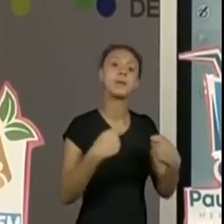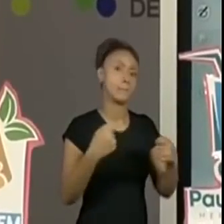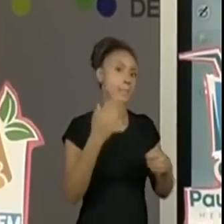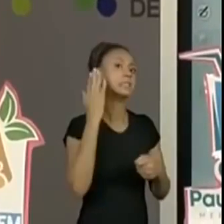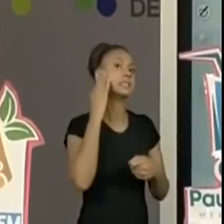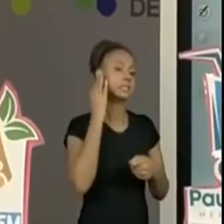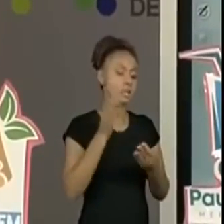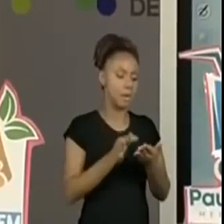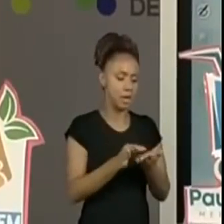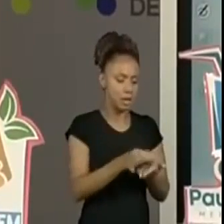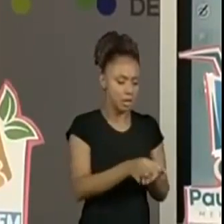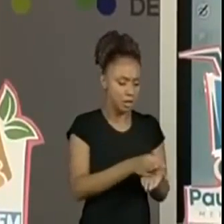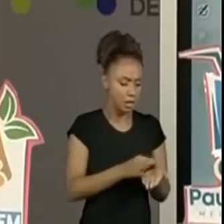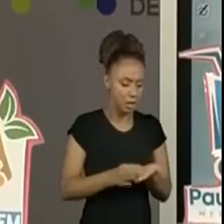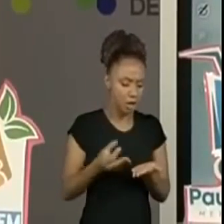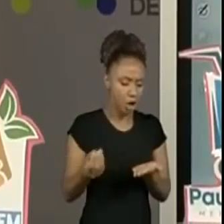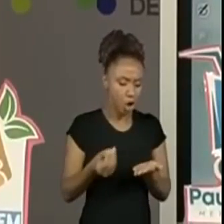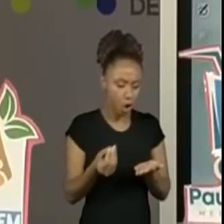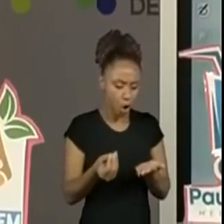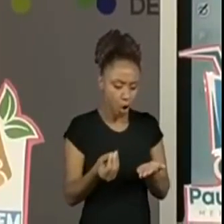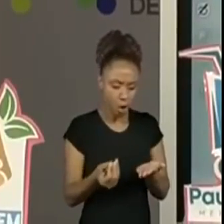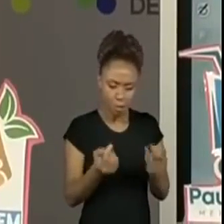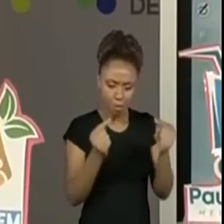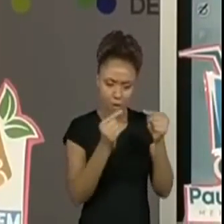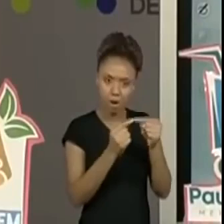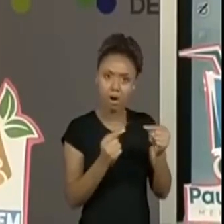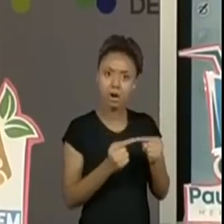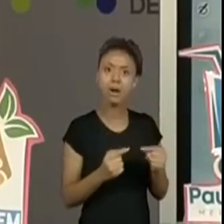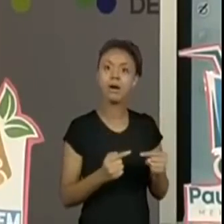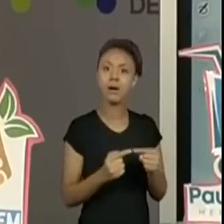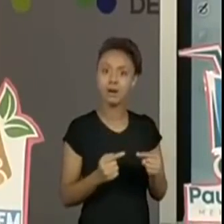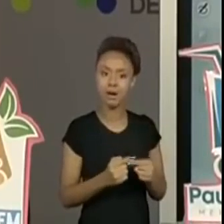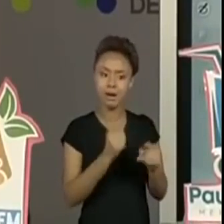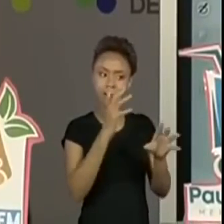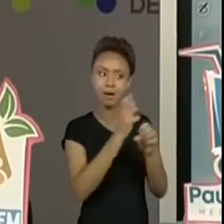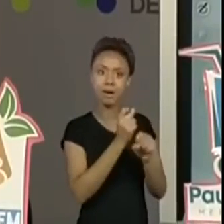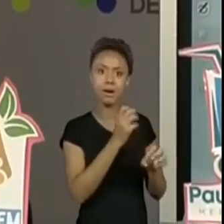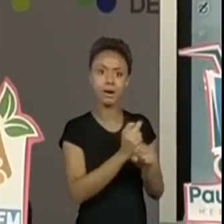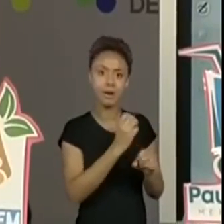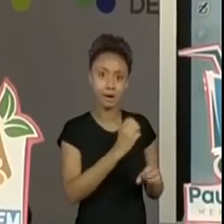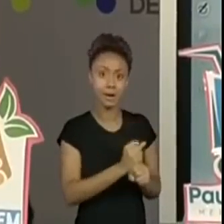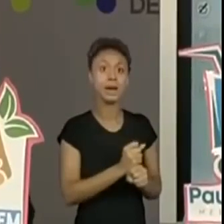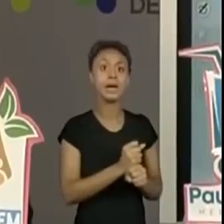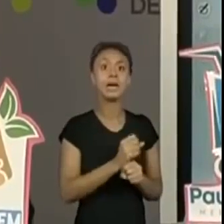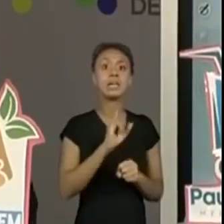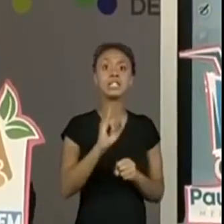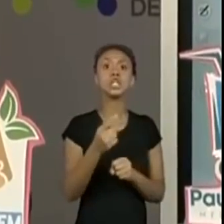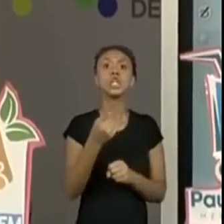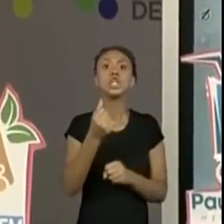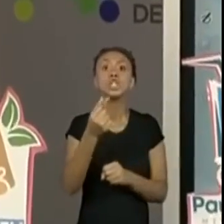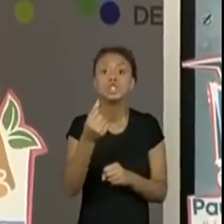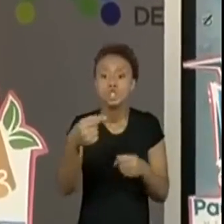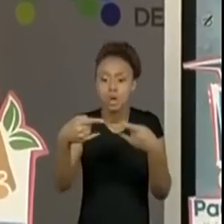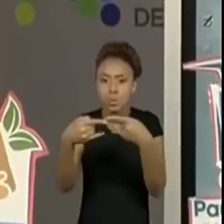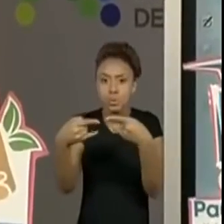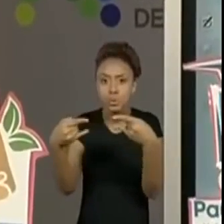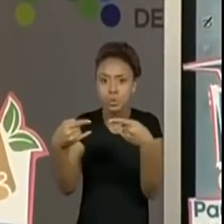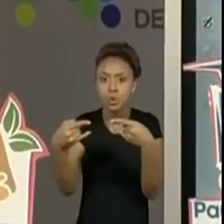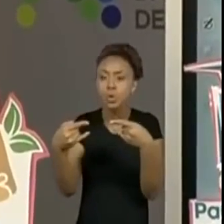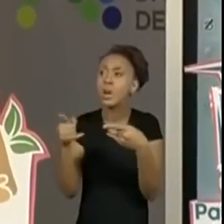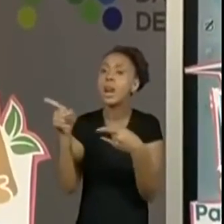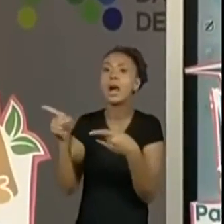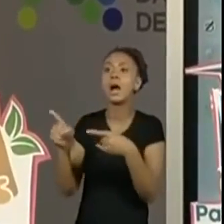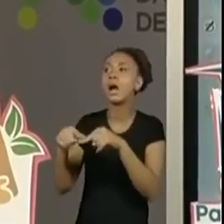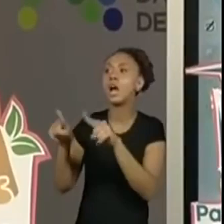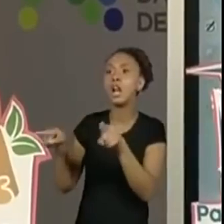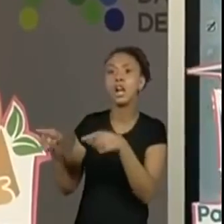saber a questão das equivalências. Se de repente você der uma determinada cédula lá na papelaria,